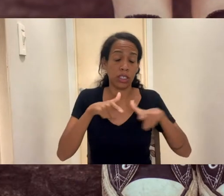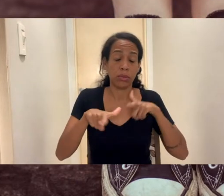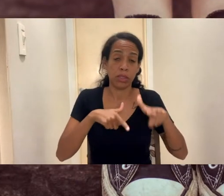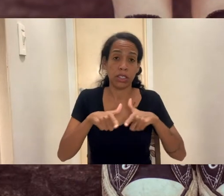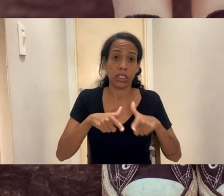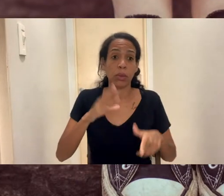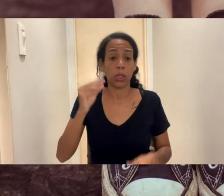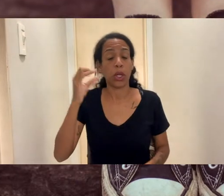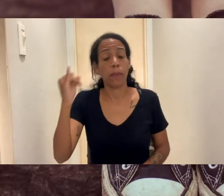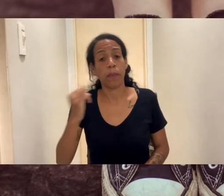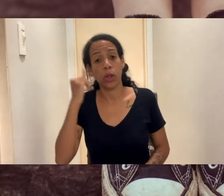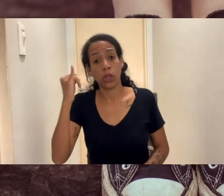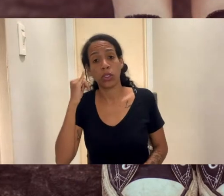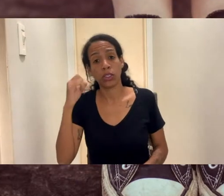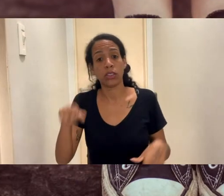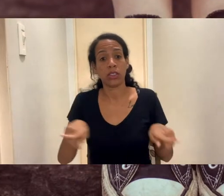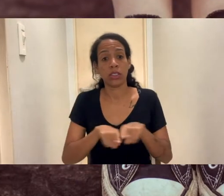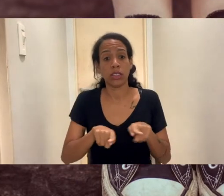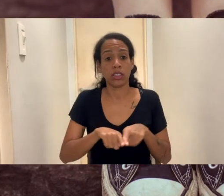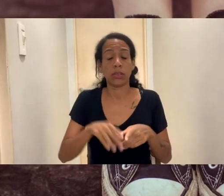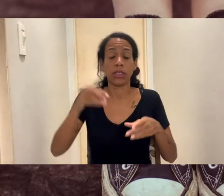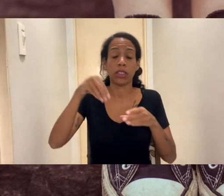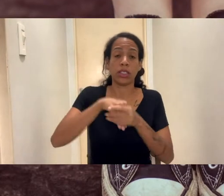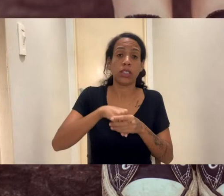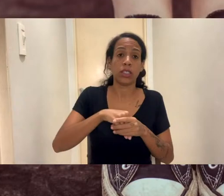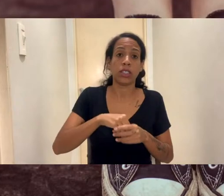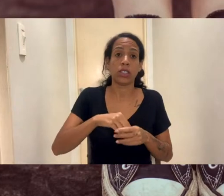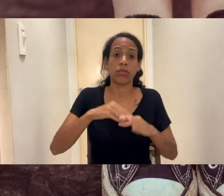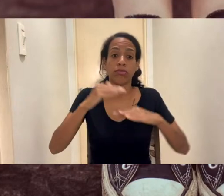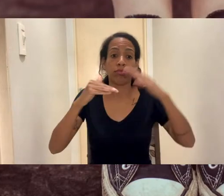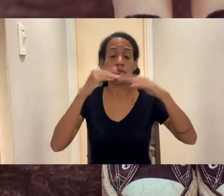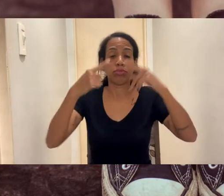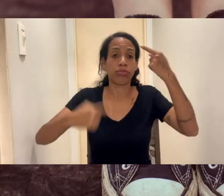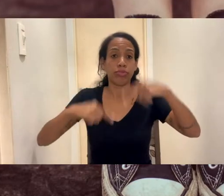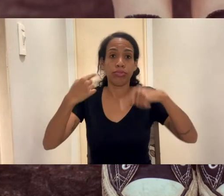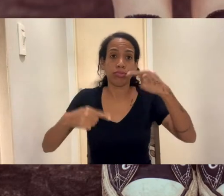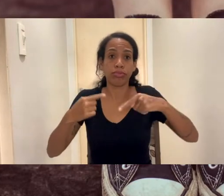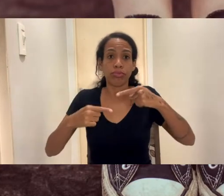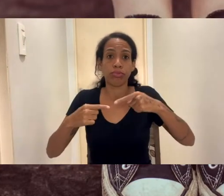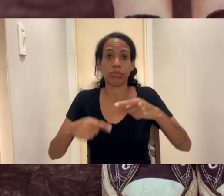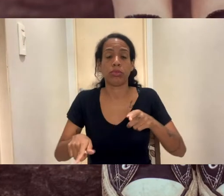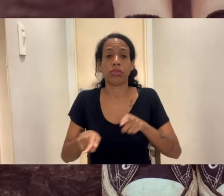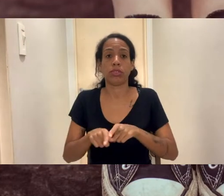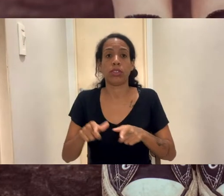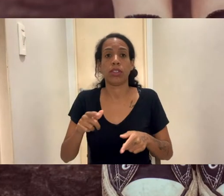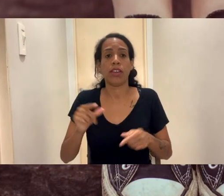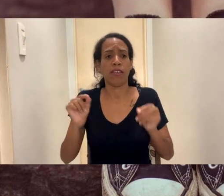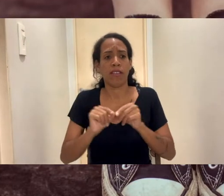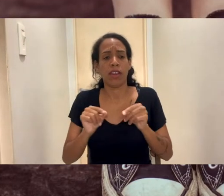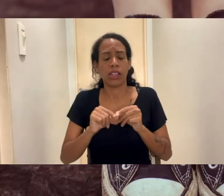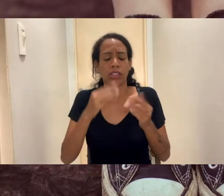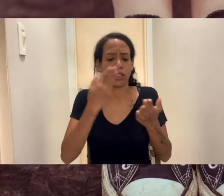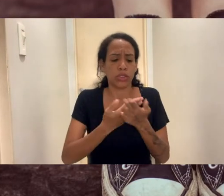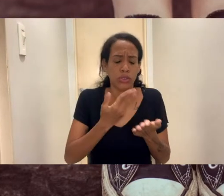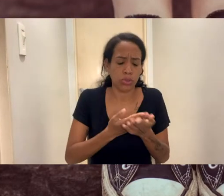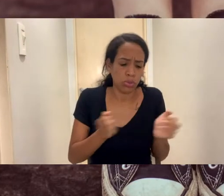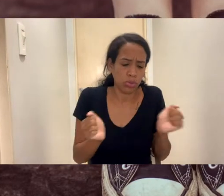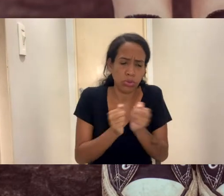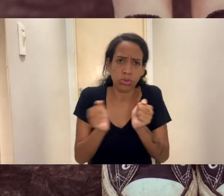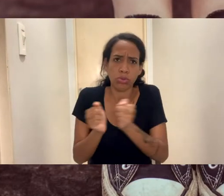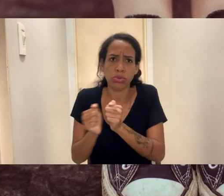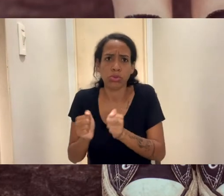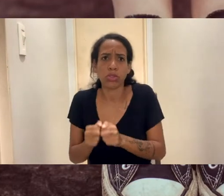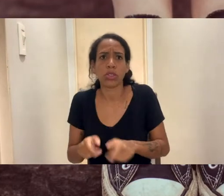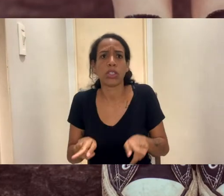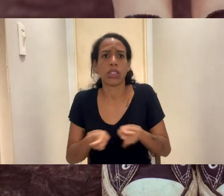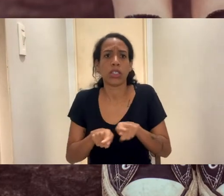muito importante que a gente esteja também participando do projeto político-pedagógico das unidades, que a gente faça estudo de caso junto com os agentes